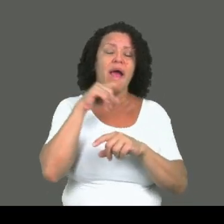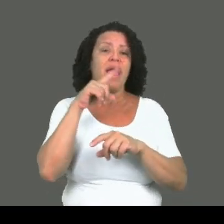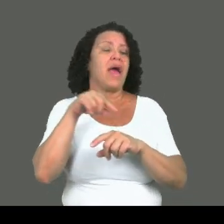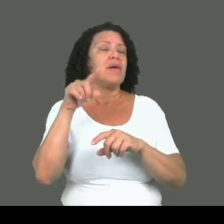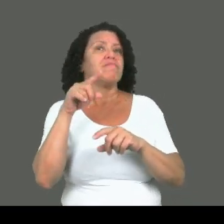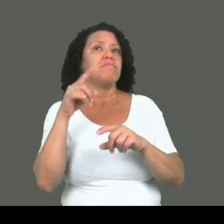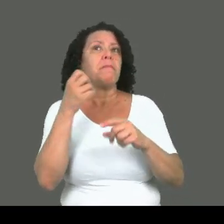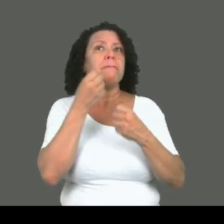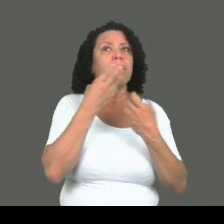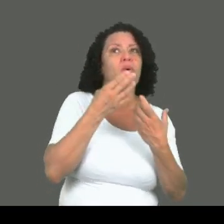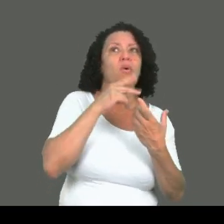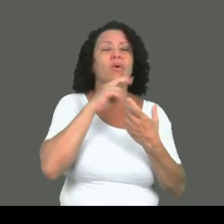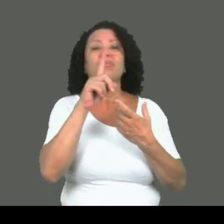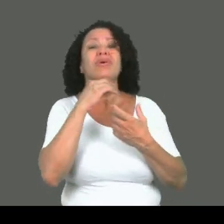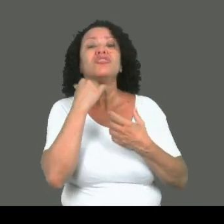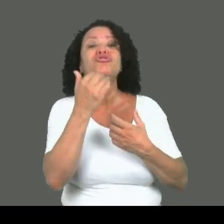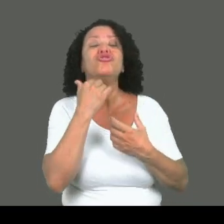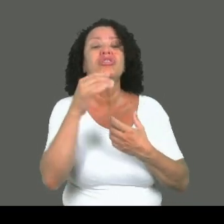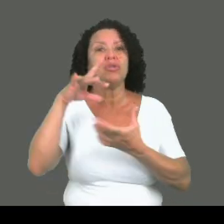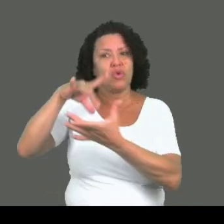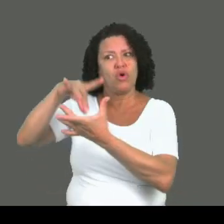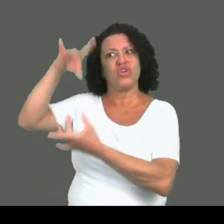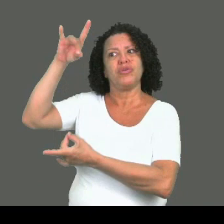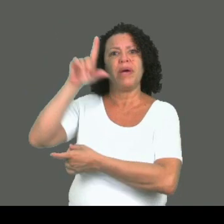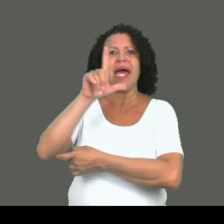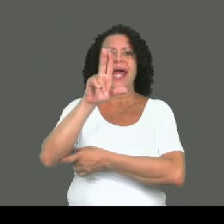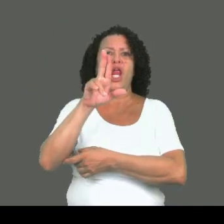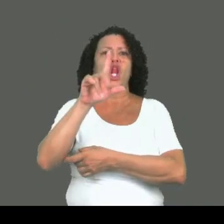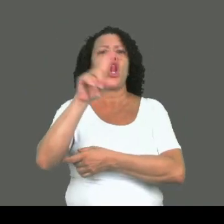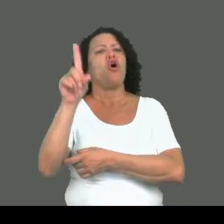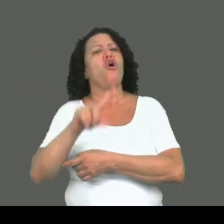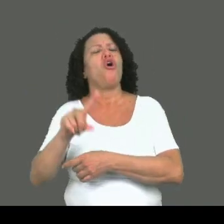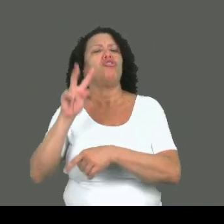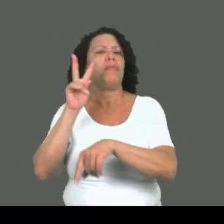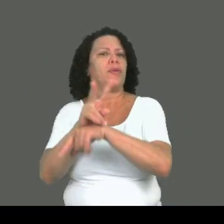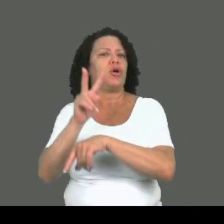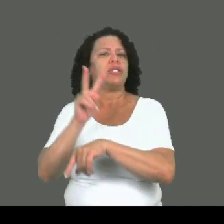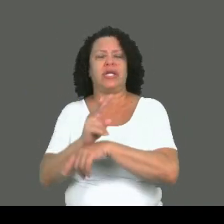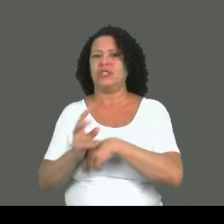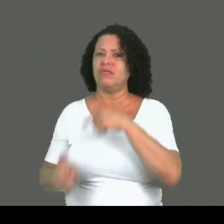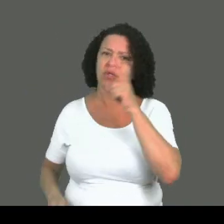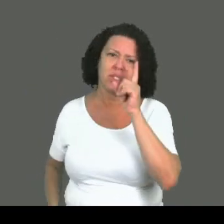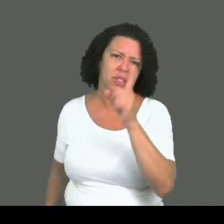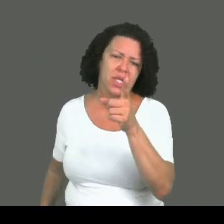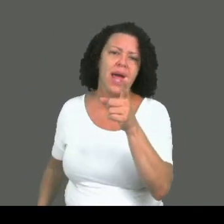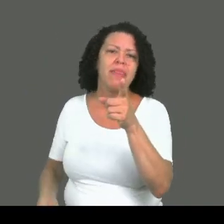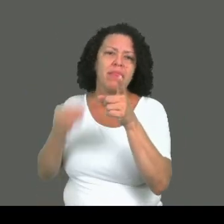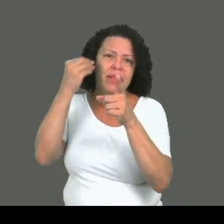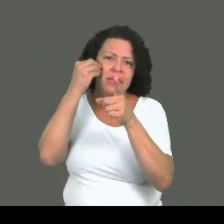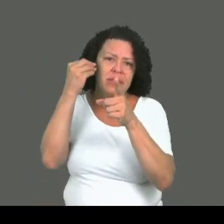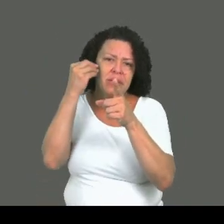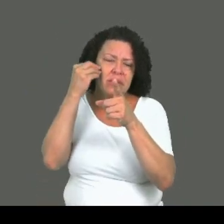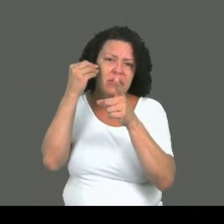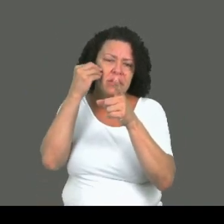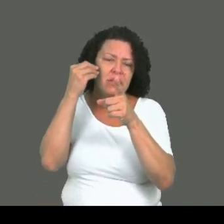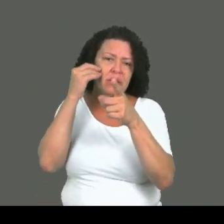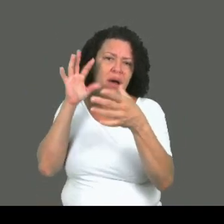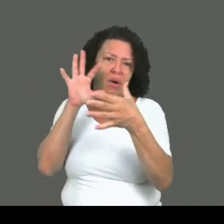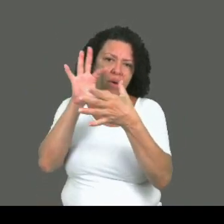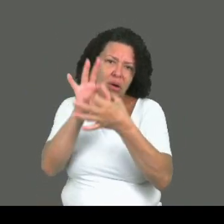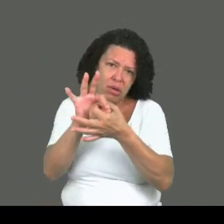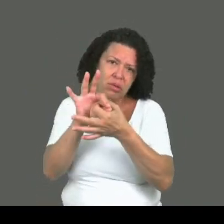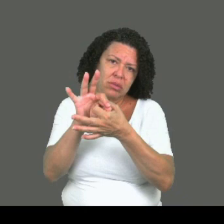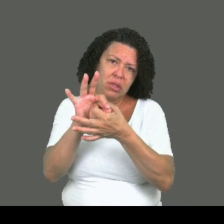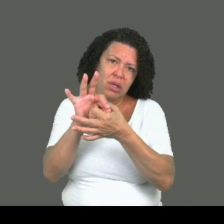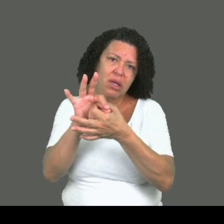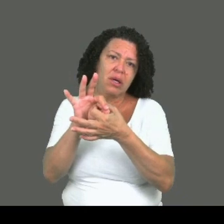seja, não adianta um espírito de luz, um espírito protetor, ou tentar conectar